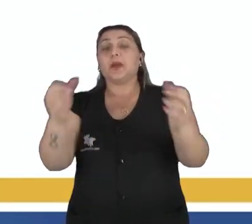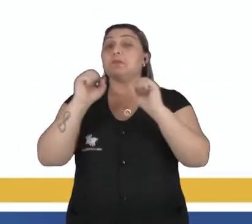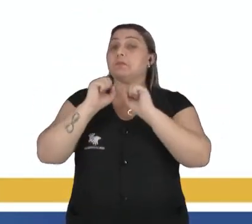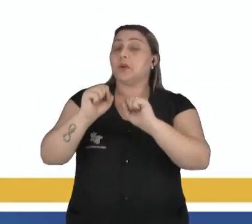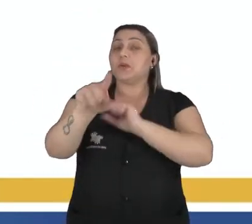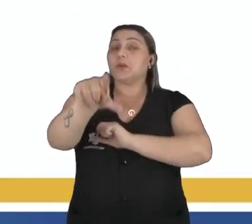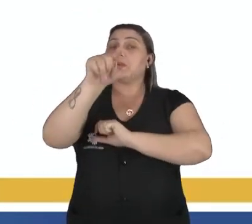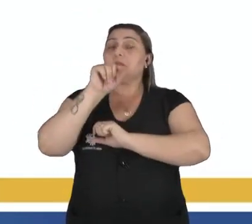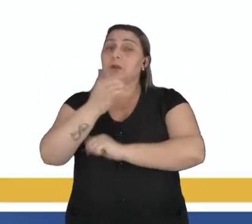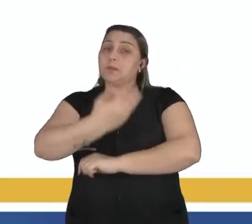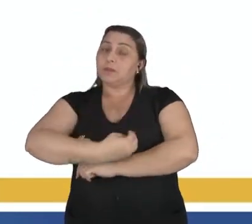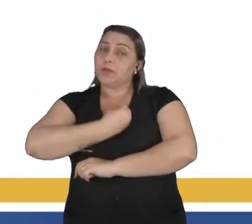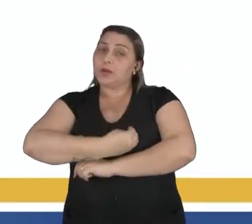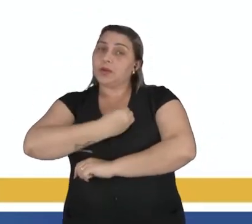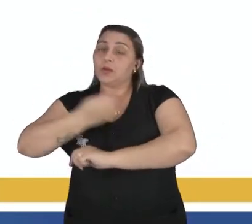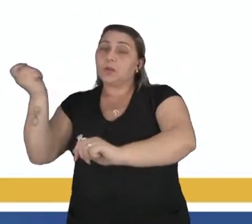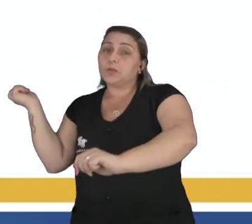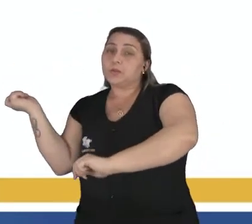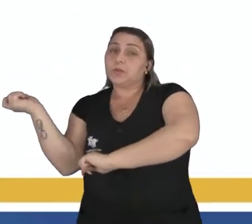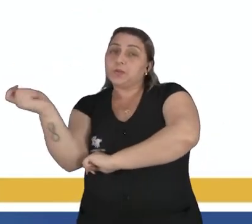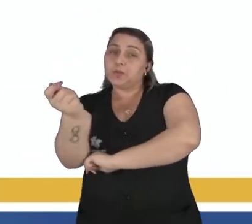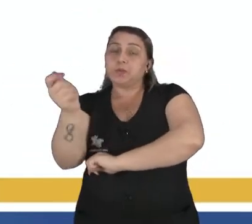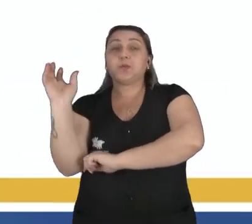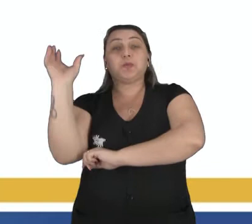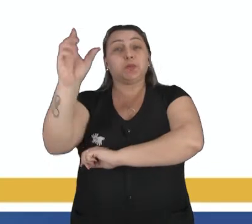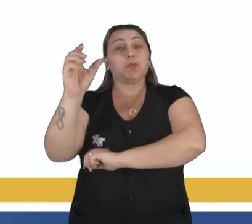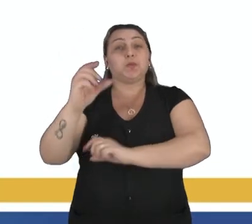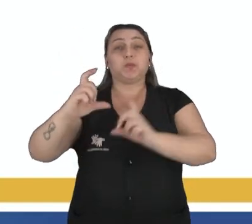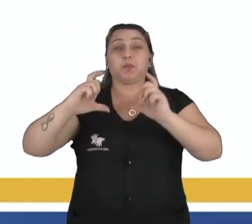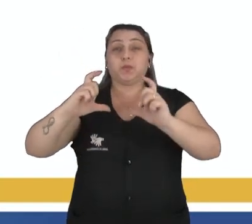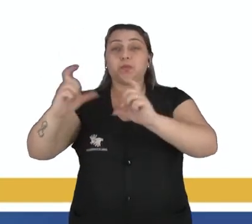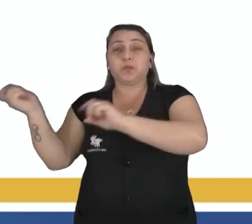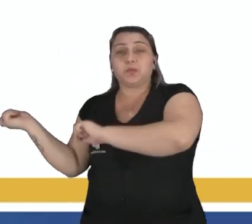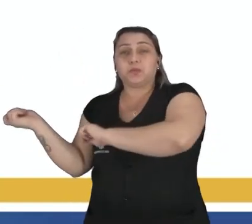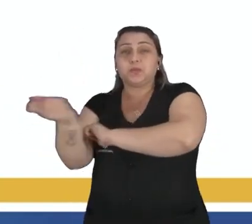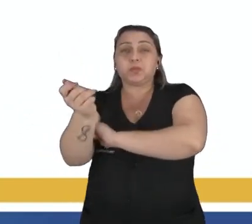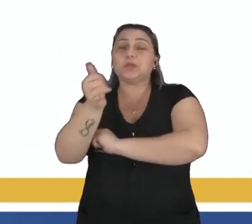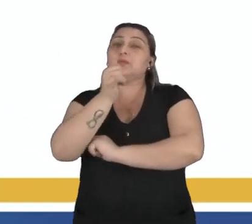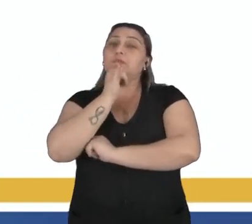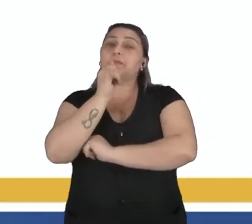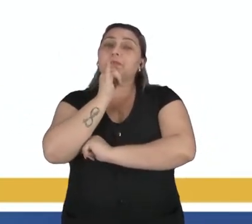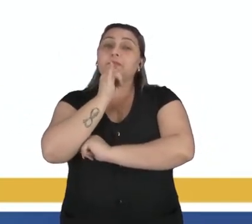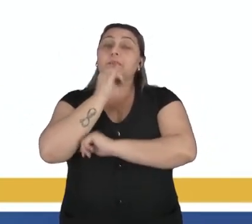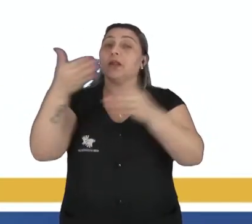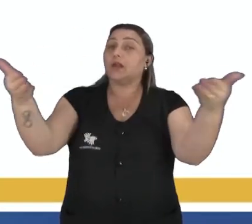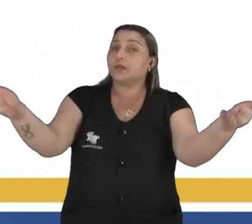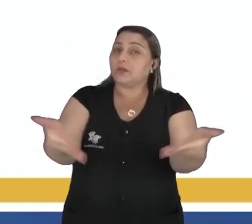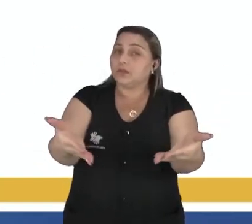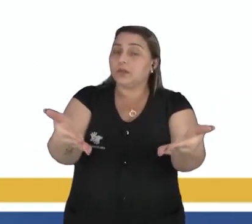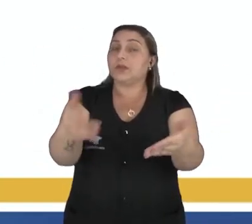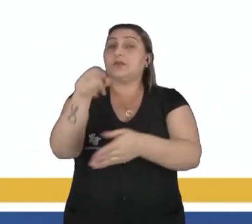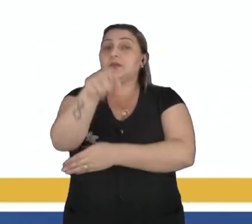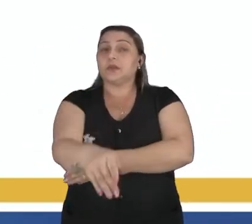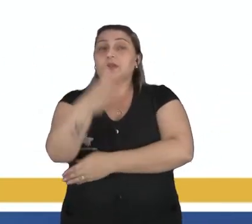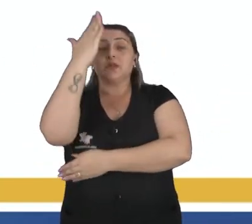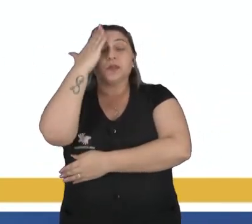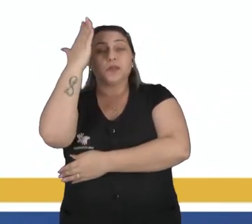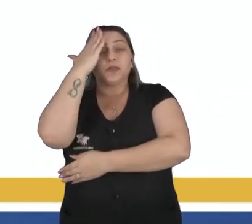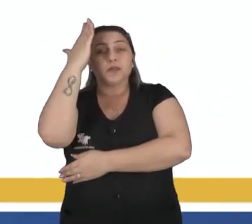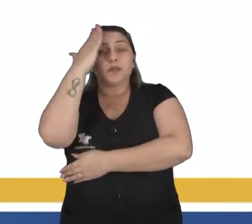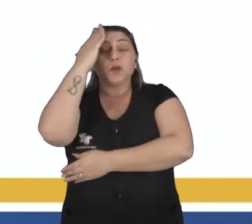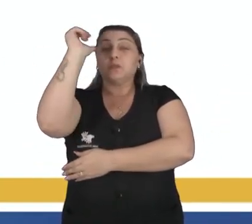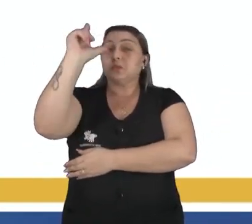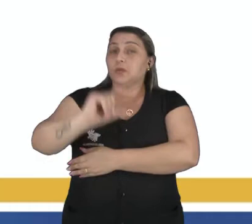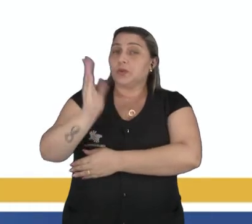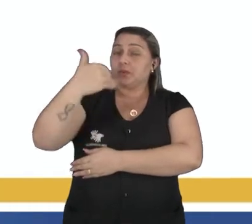ela pode escolher participar dos lançamentos, como um disco, por exemplo. Agora que você entendeu